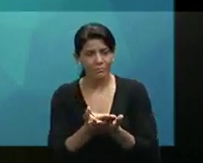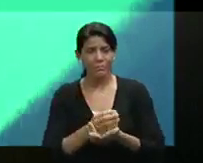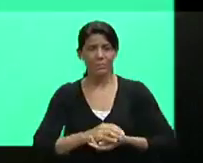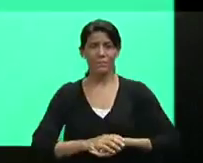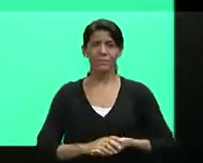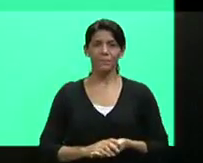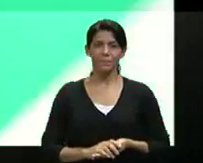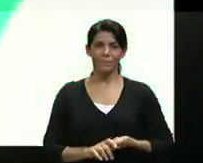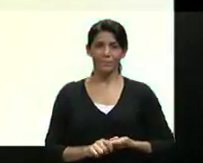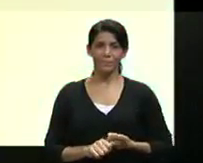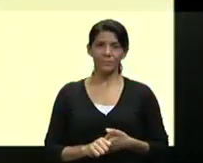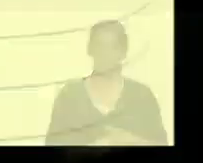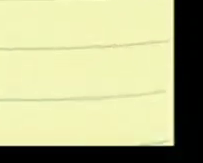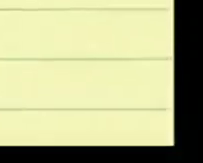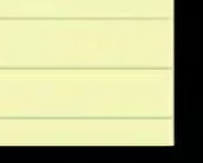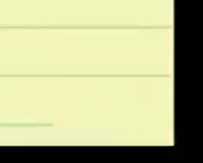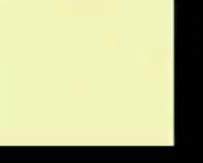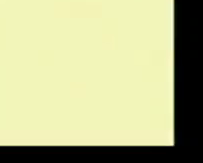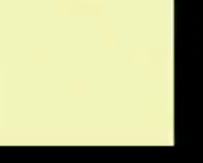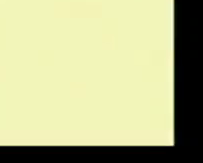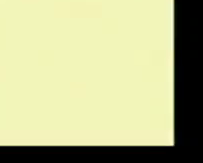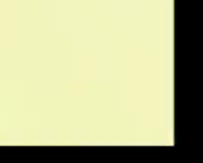mais!